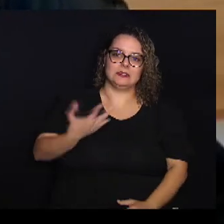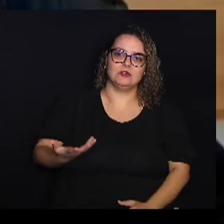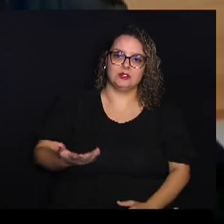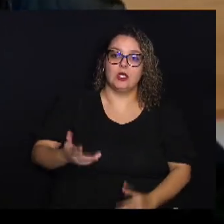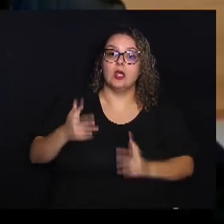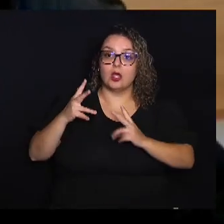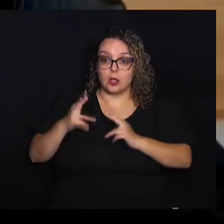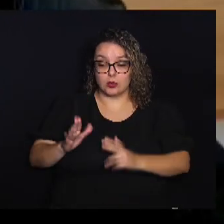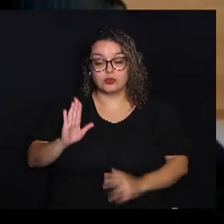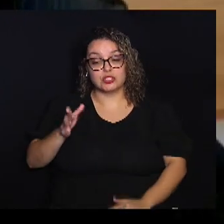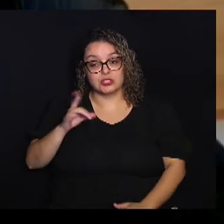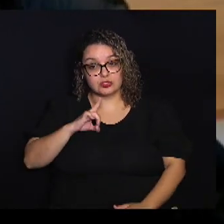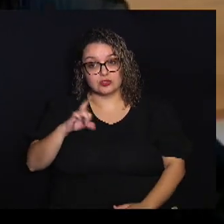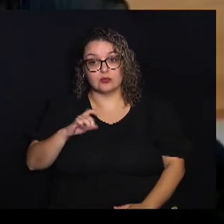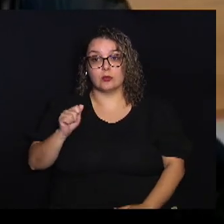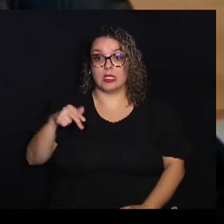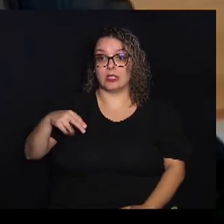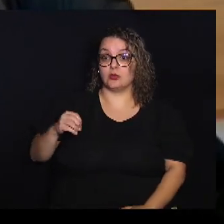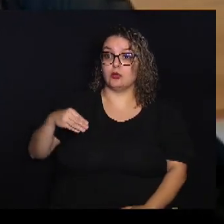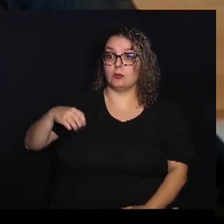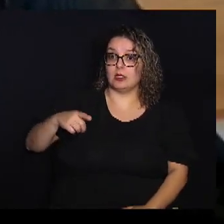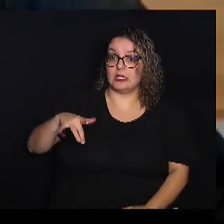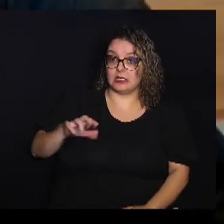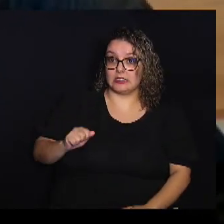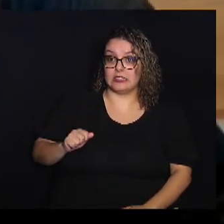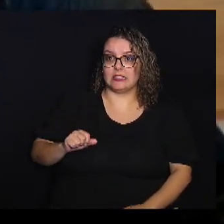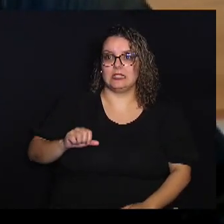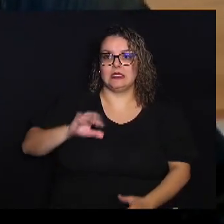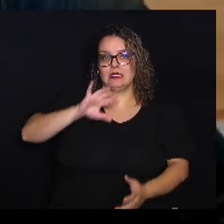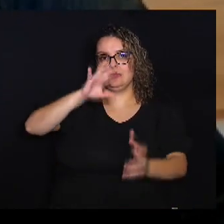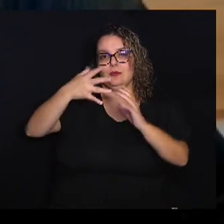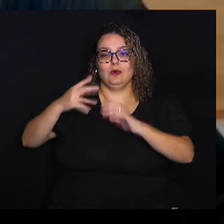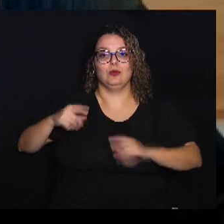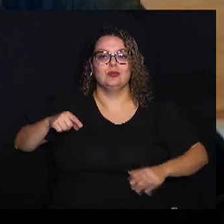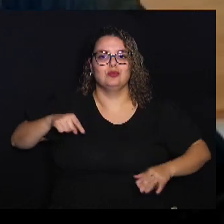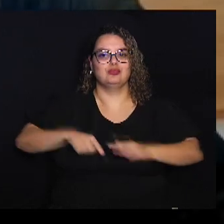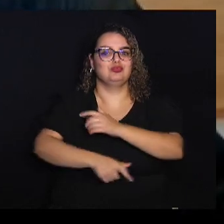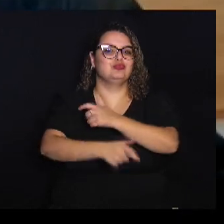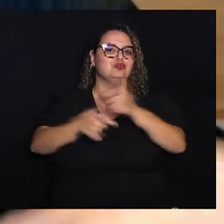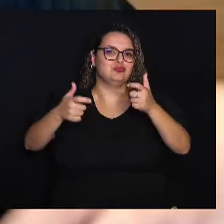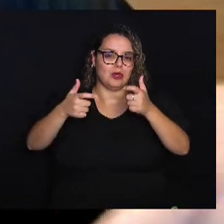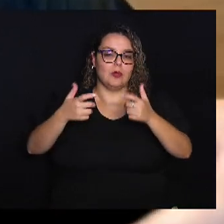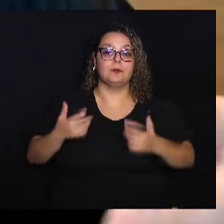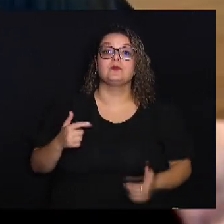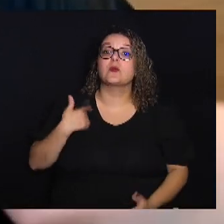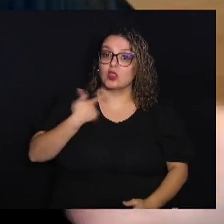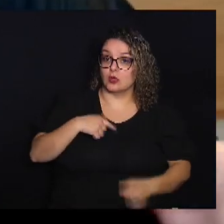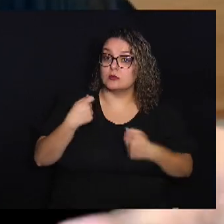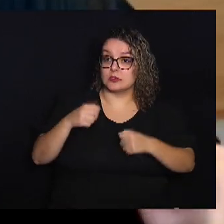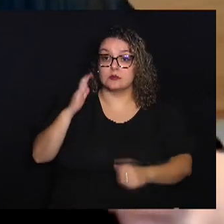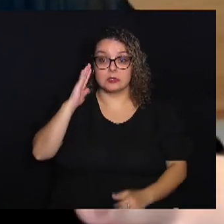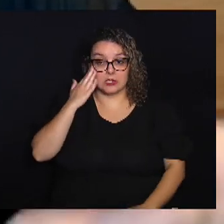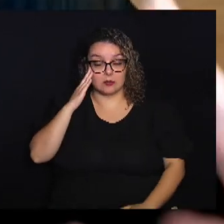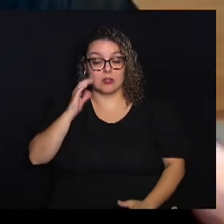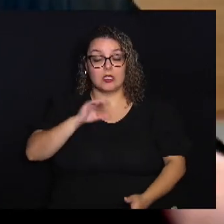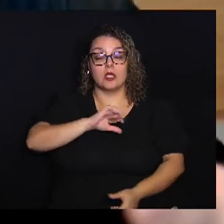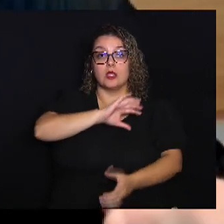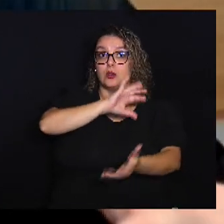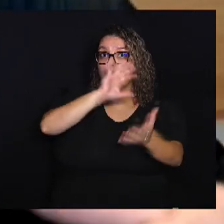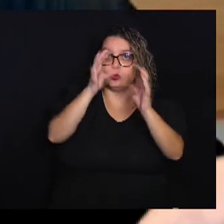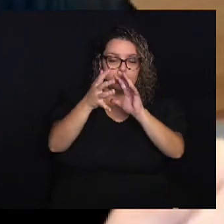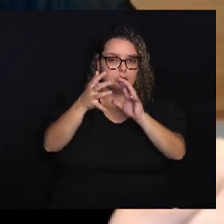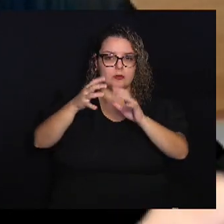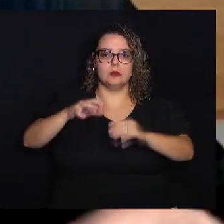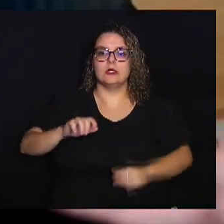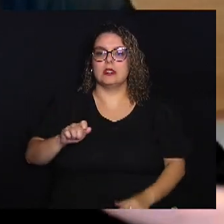se já tivesse uma anomalia e as mudanças climáticas intensificassem. Então, nós precisamos entender que as mudanças climáticas e o El Niño e